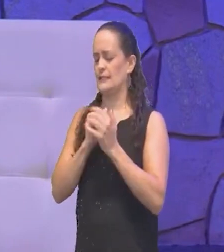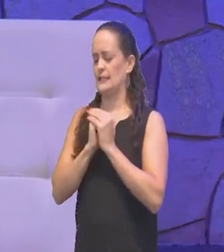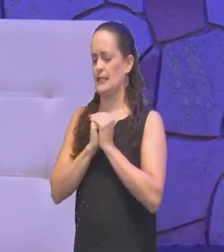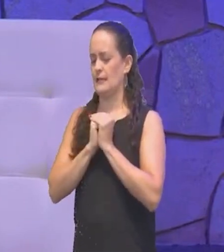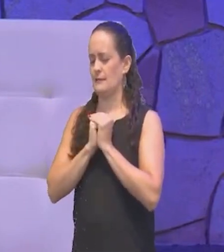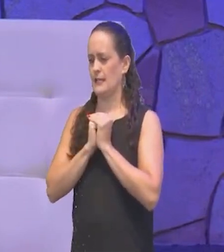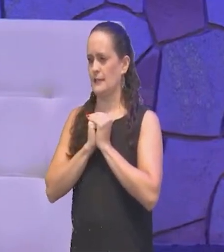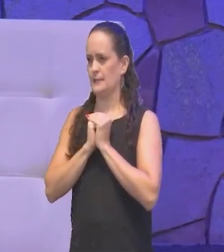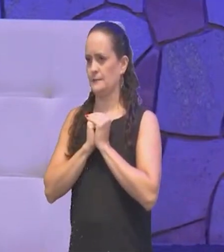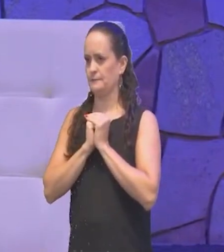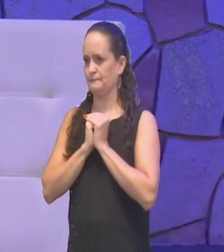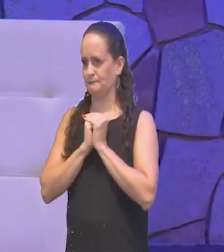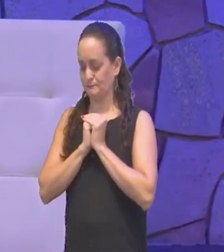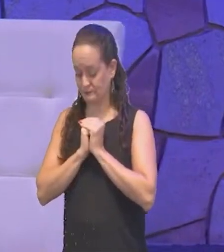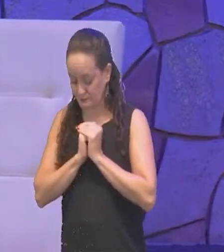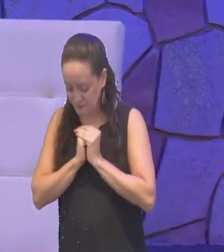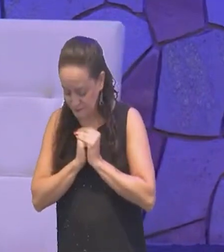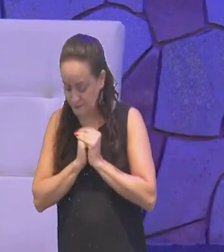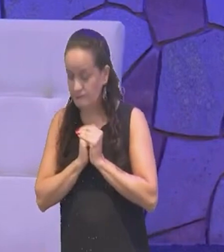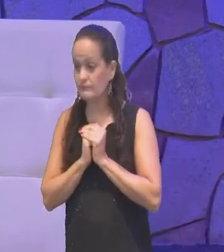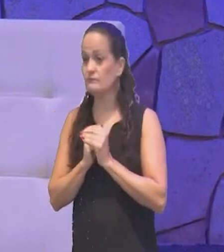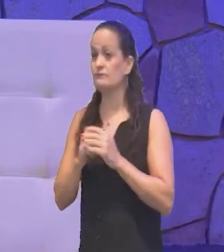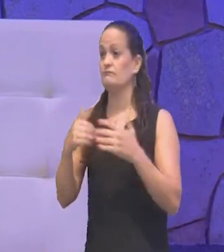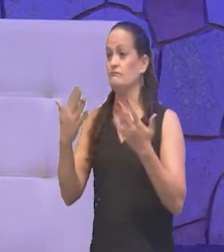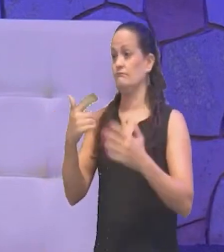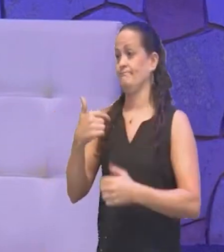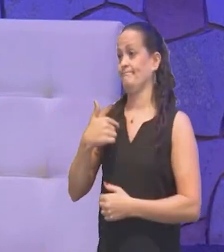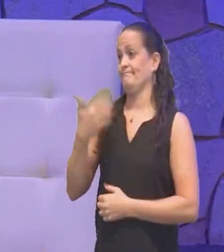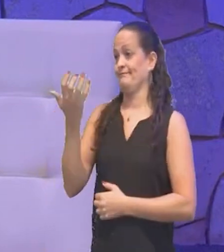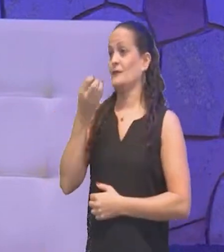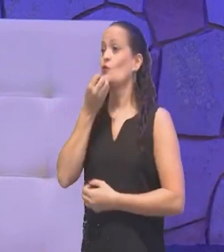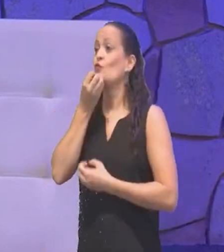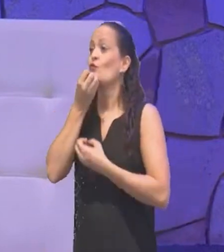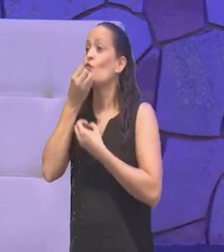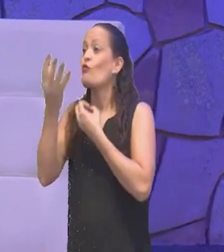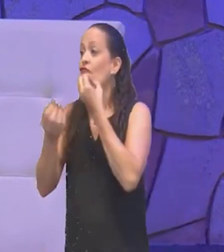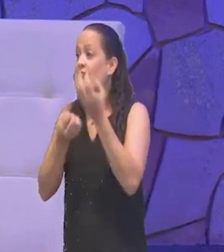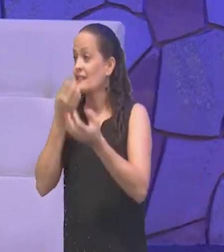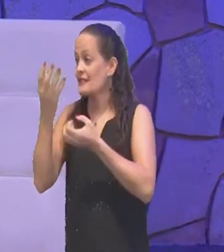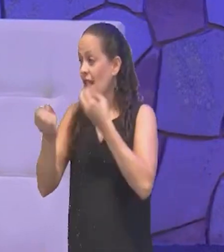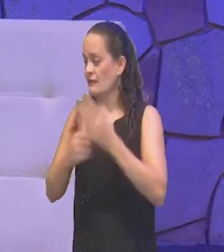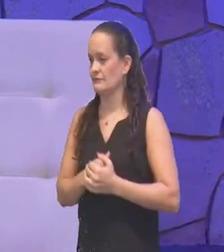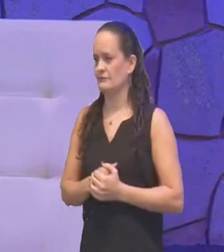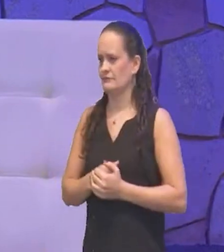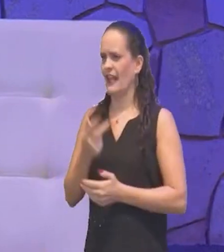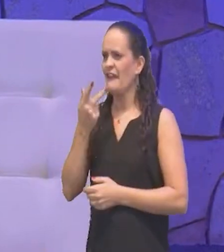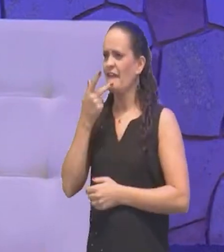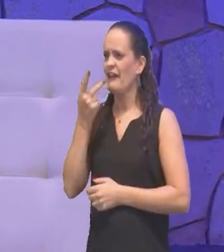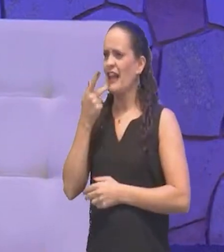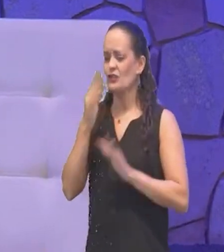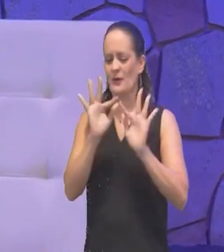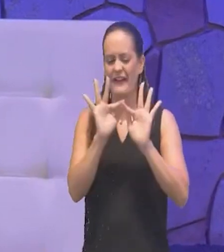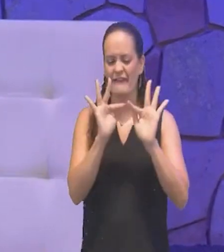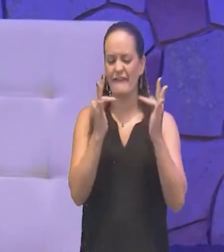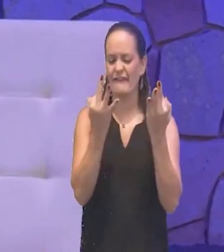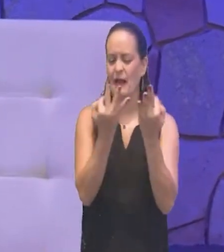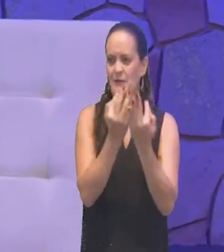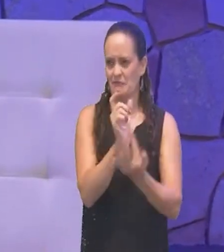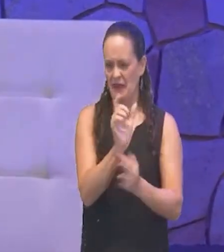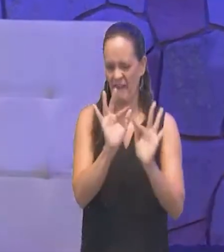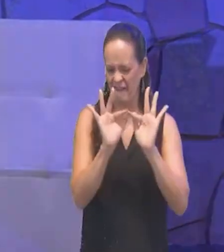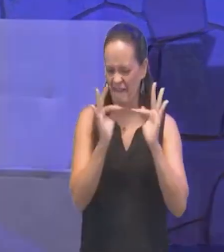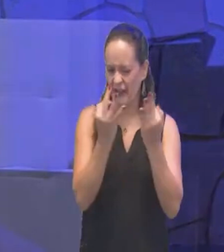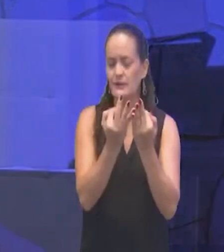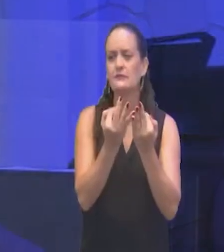Amém. Meus queridos, eu quero confessar para vocês que falar sobre família é um negócio complicado,